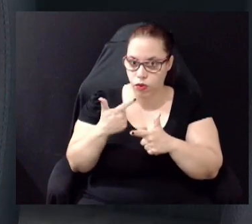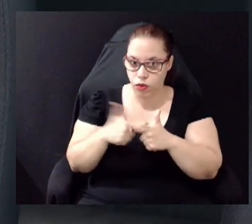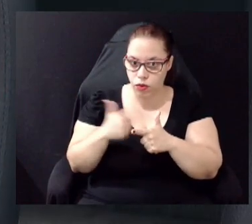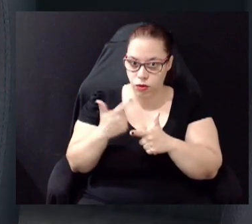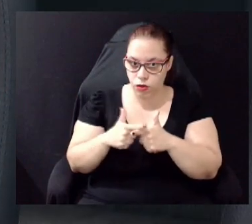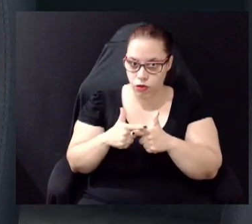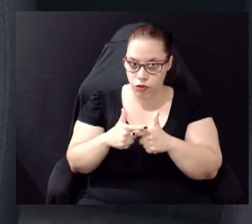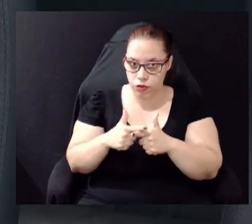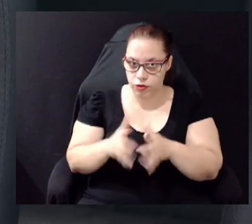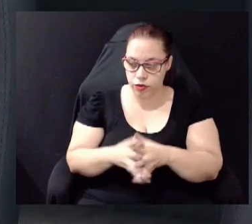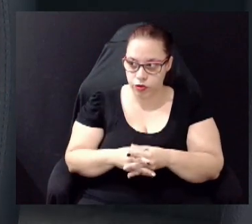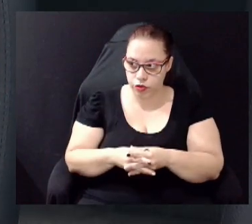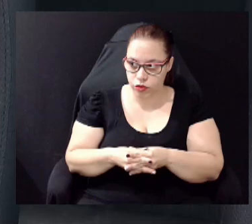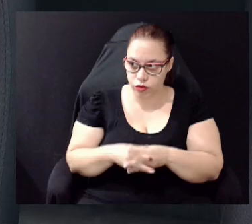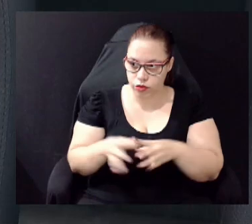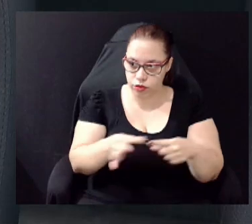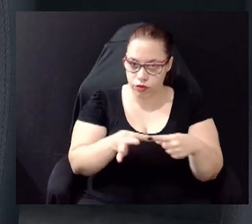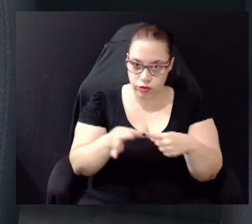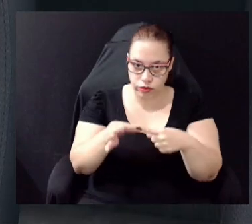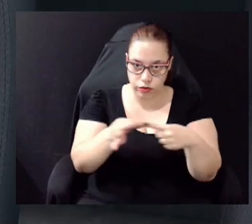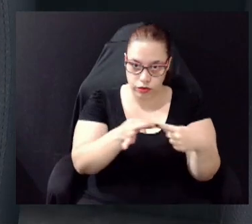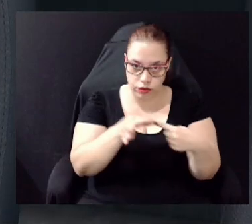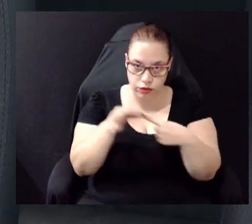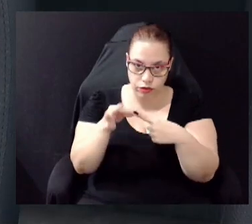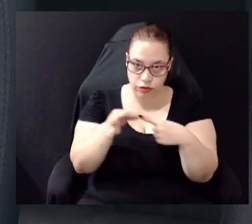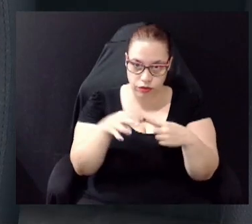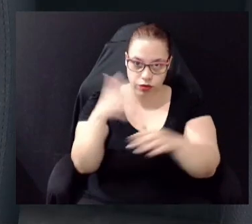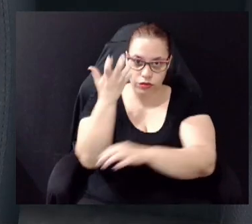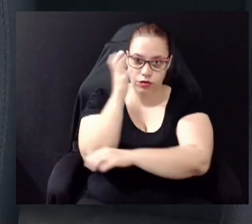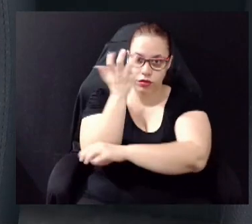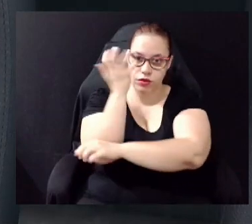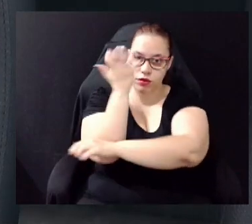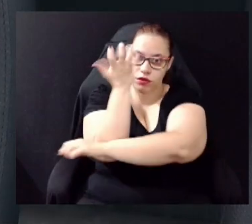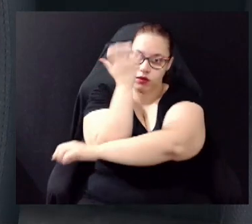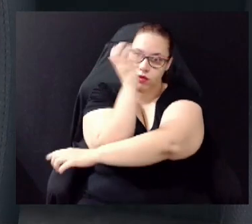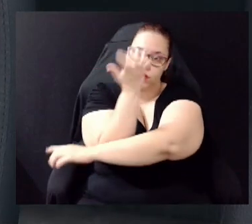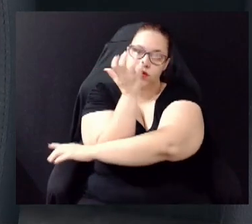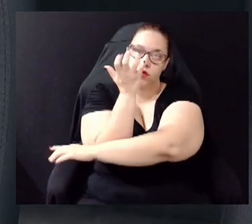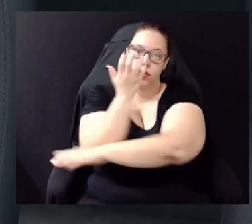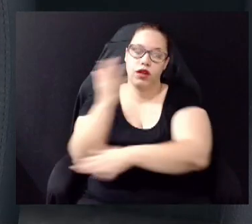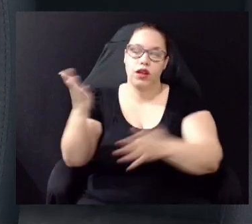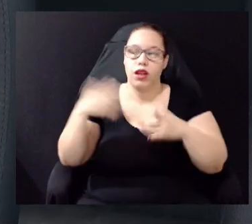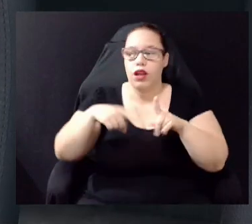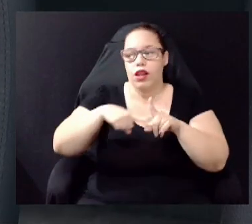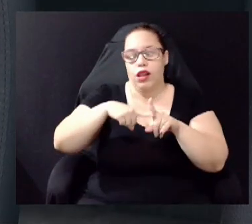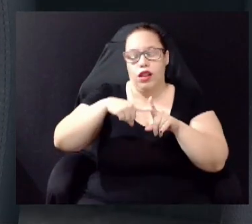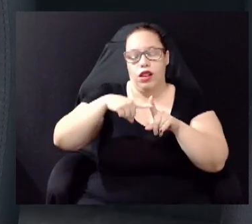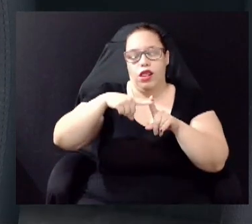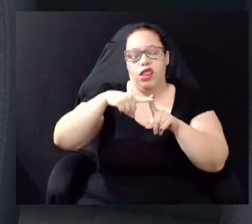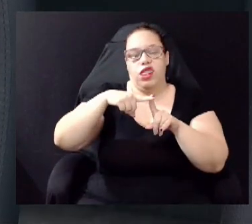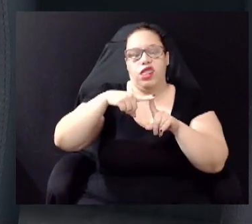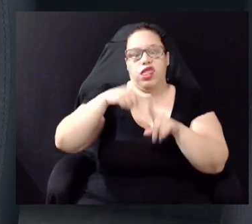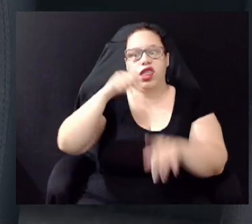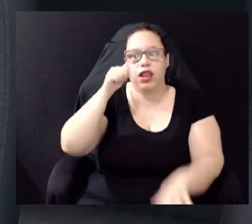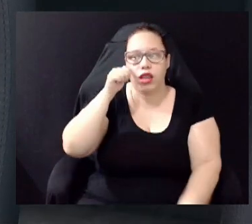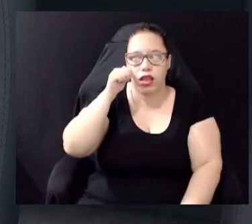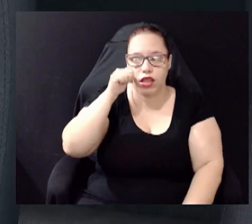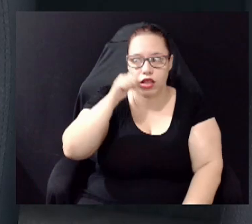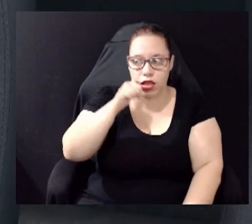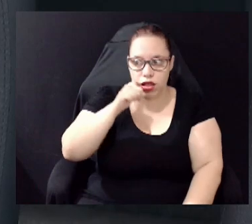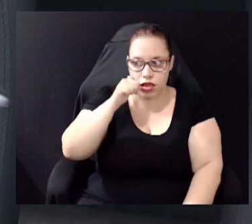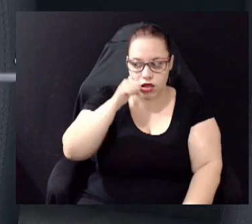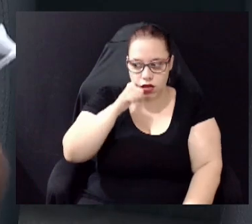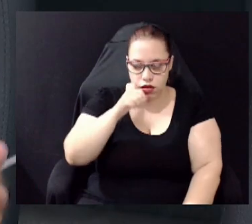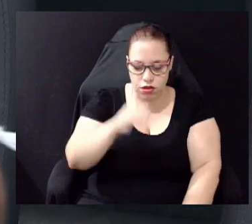nas periferias tem menos árvores, né? Fica mais quente. E creio que para as mulheres seja pior ainda, porque a